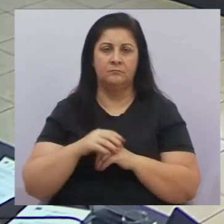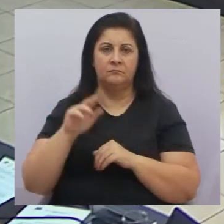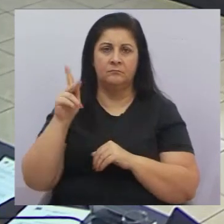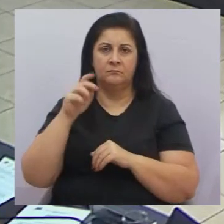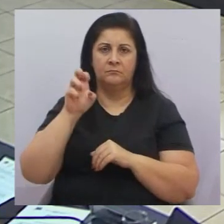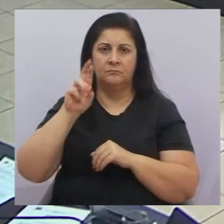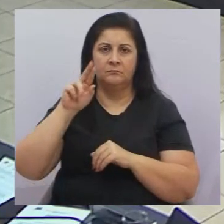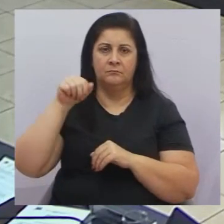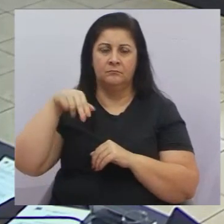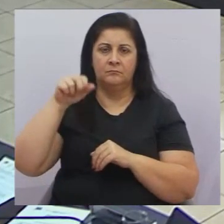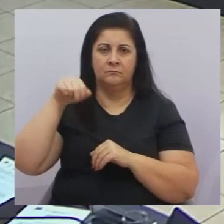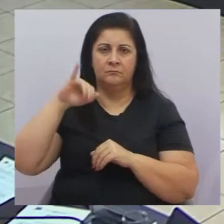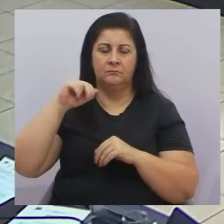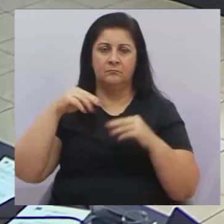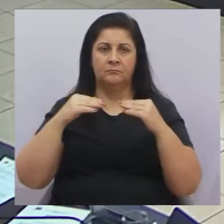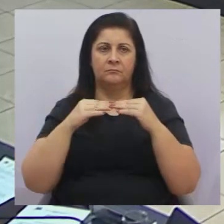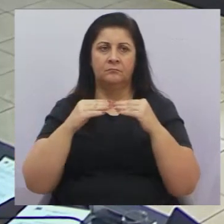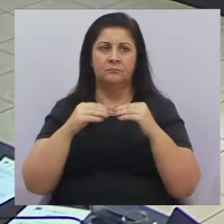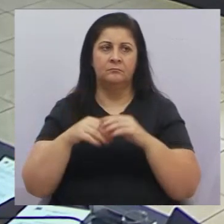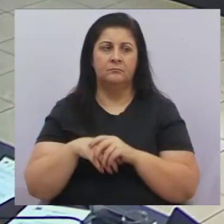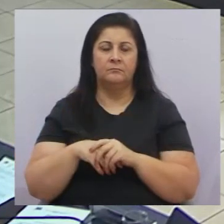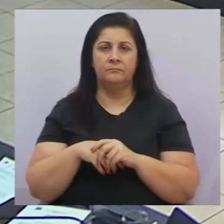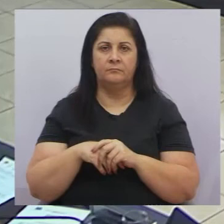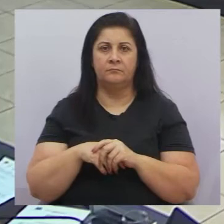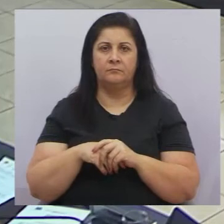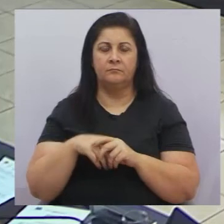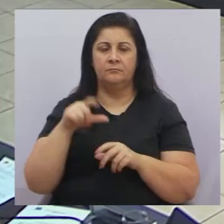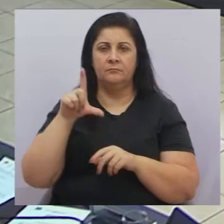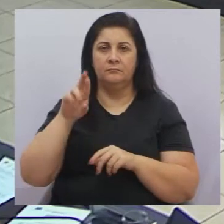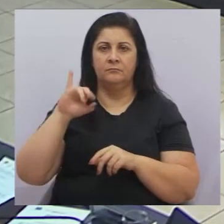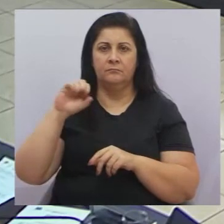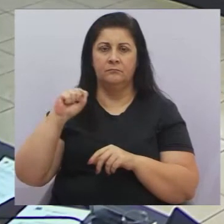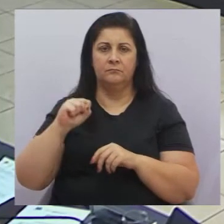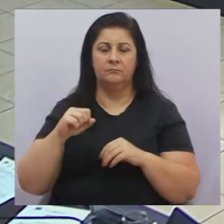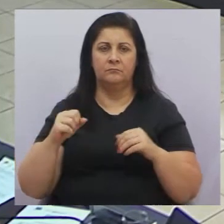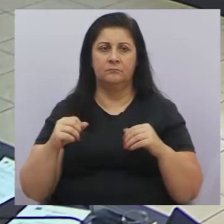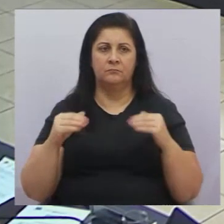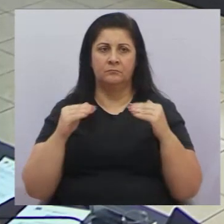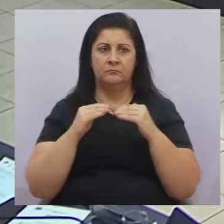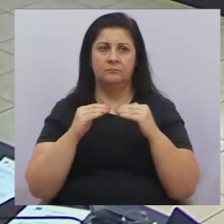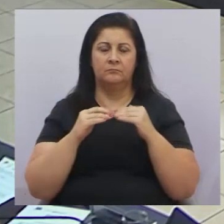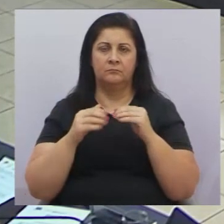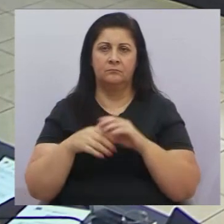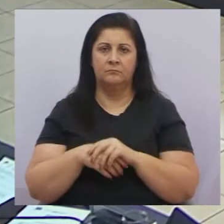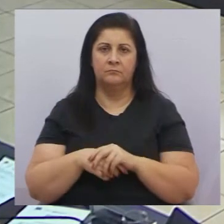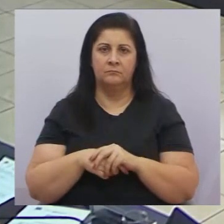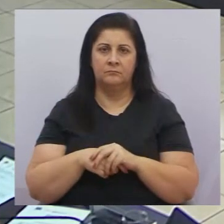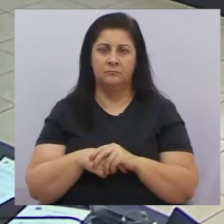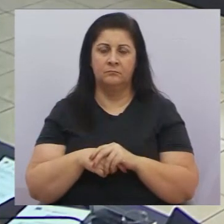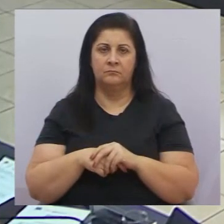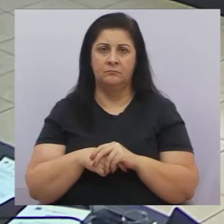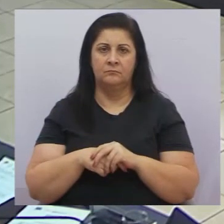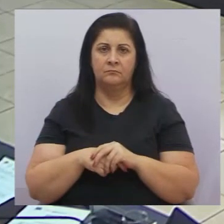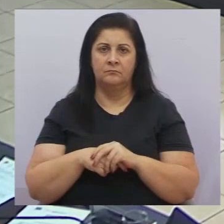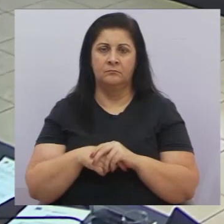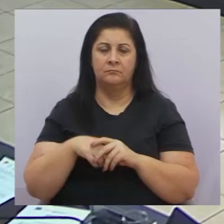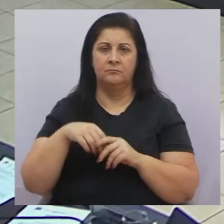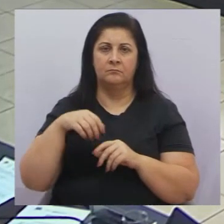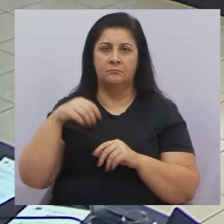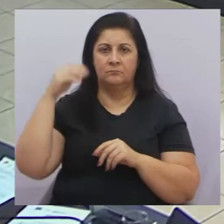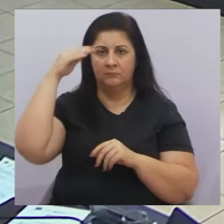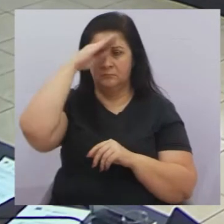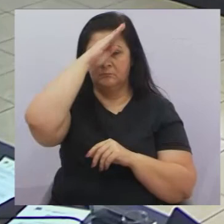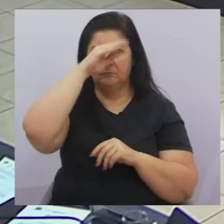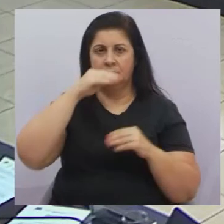Hernani Barreto? Favorável. Como vota o vereador Luiz Flávio? Eu voto favorável. Como vota a vereadora Maria